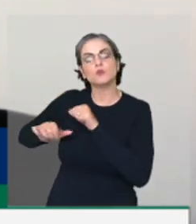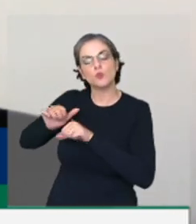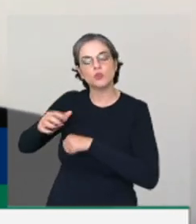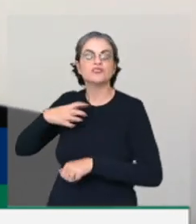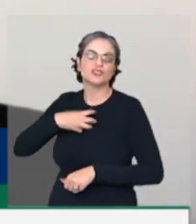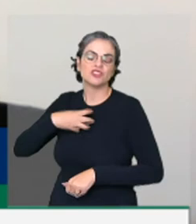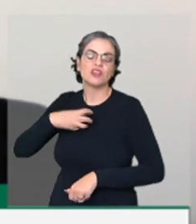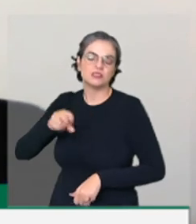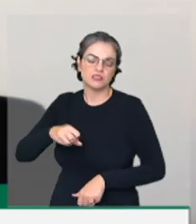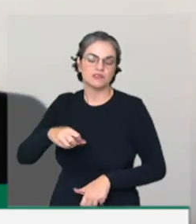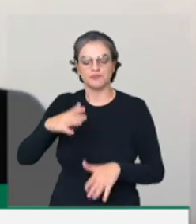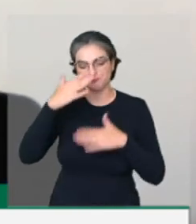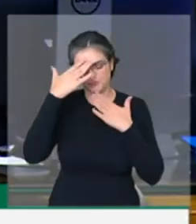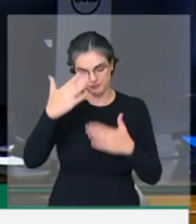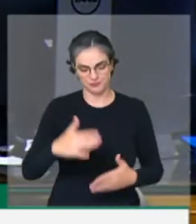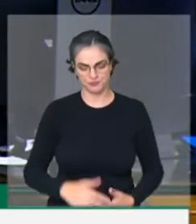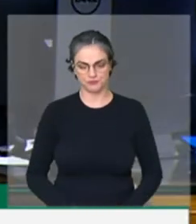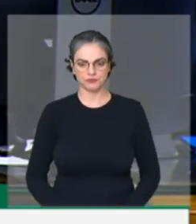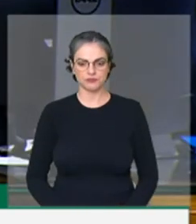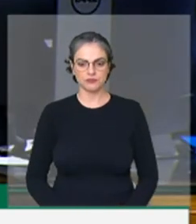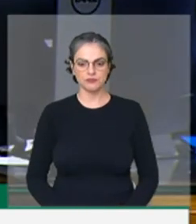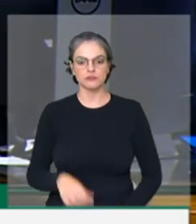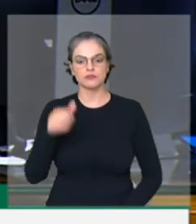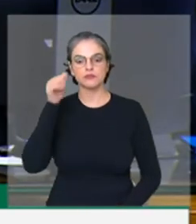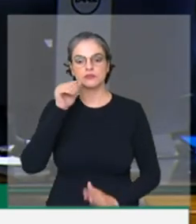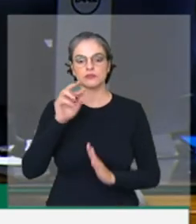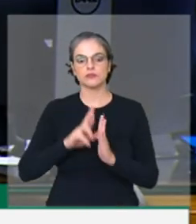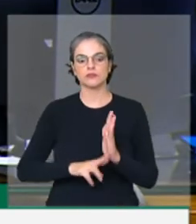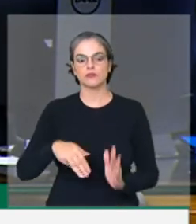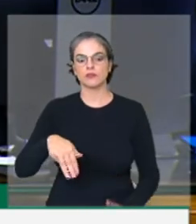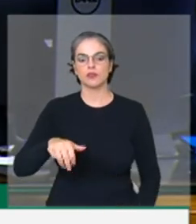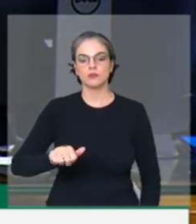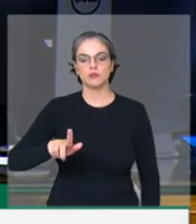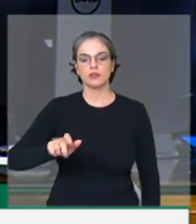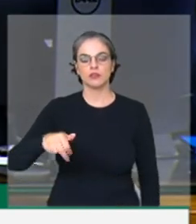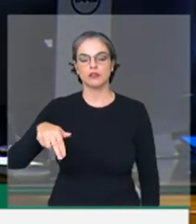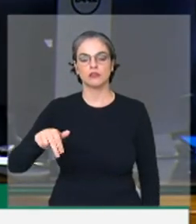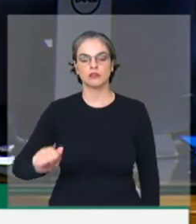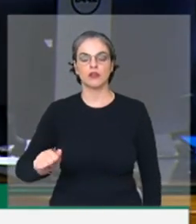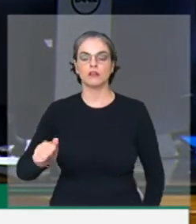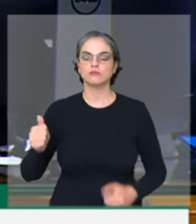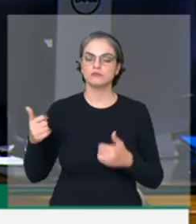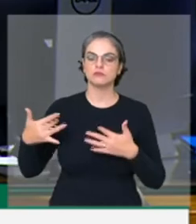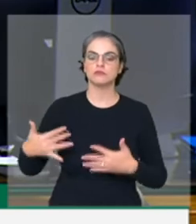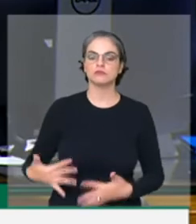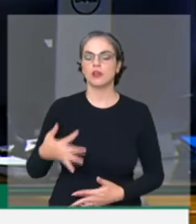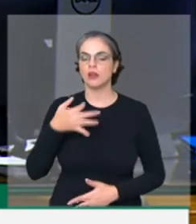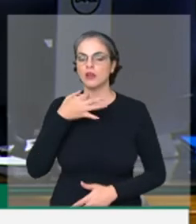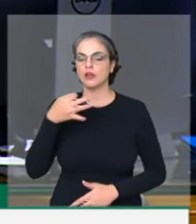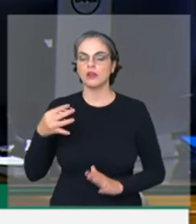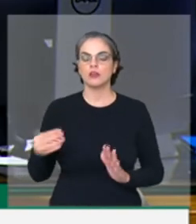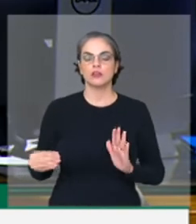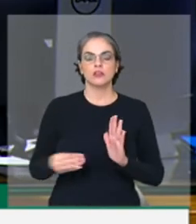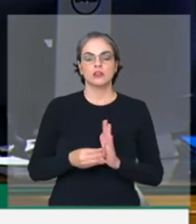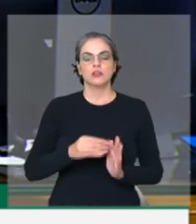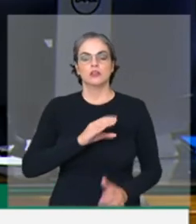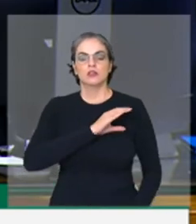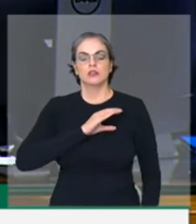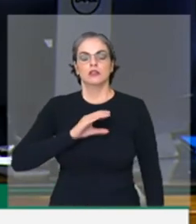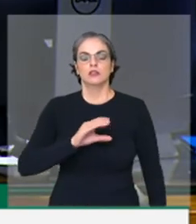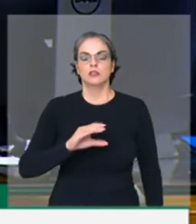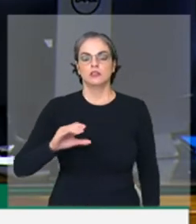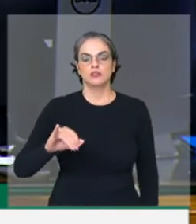presidente. Concedo a palavra à relatora, deputada Magna Mofato, para que apresente parecer pela Comissão de Constituição, Justiça e